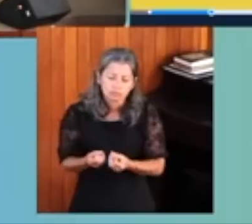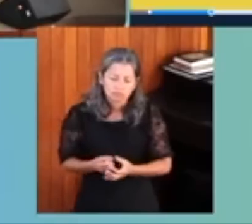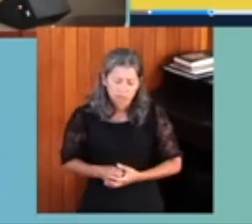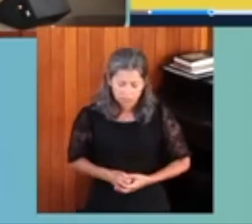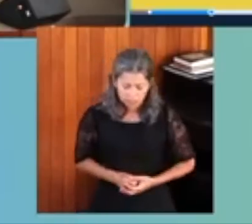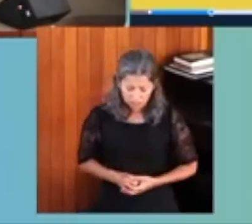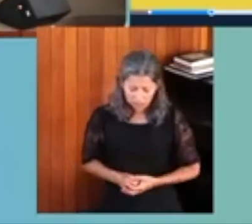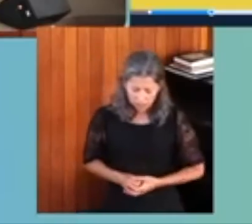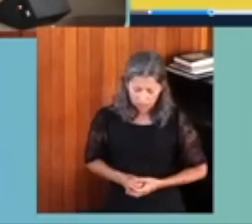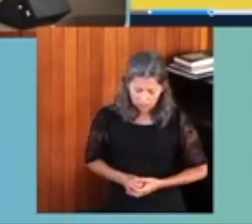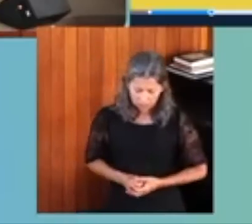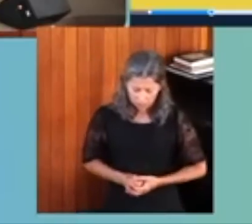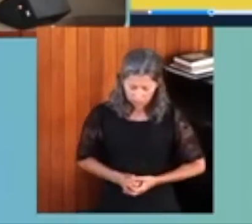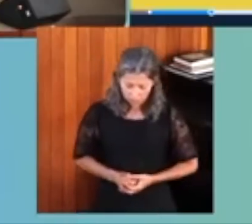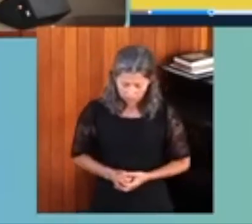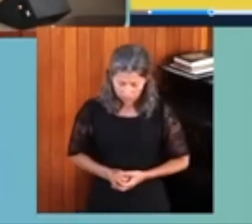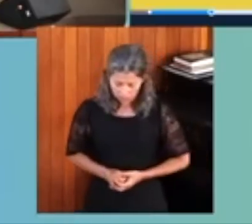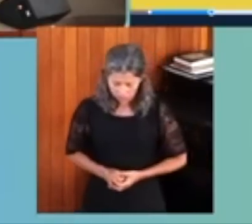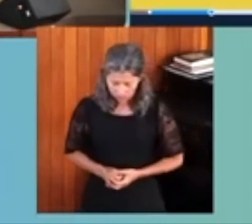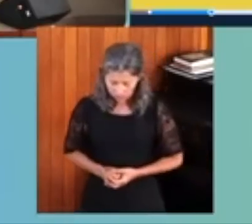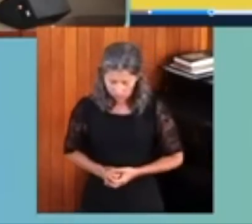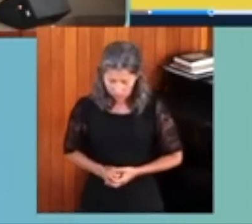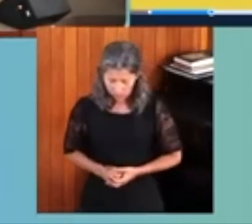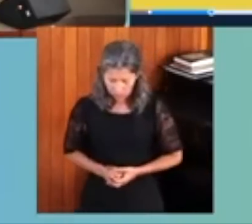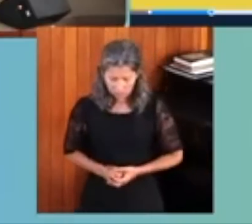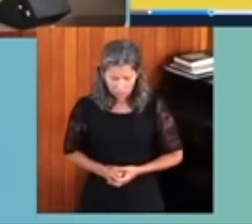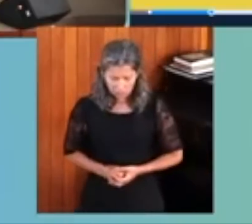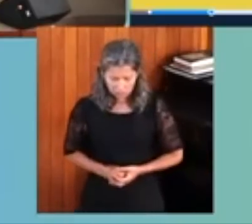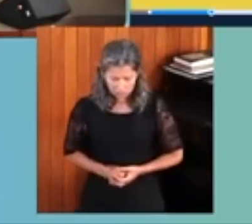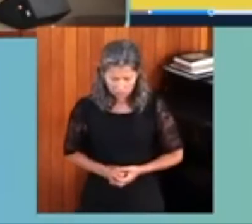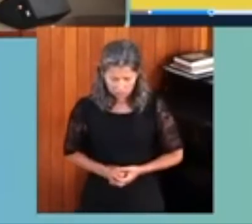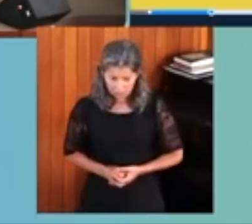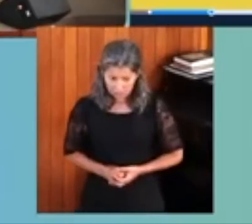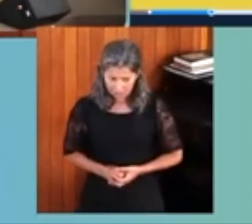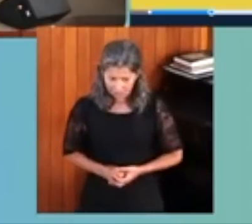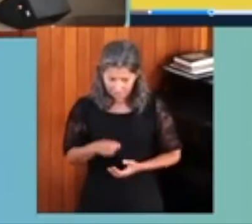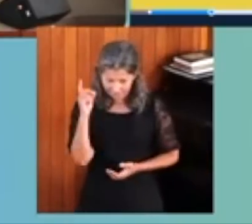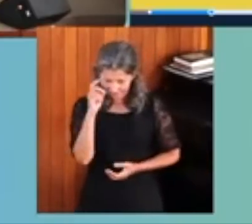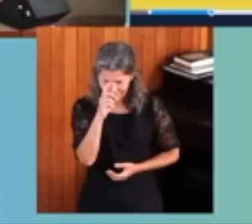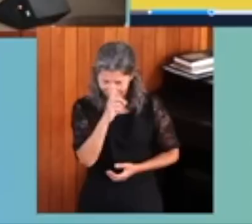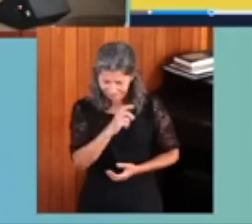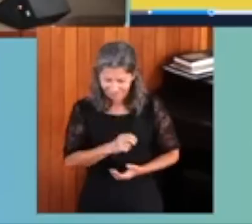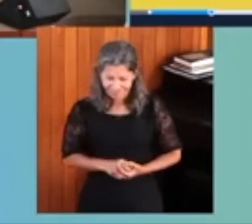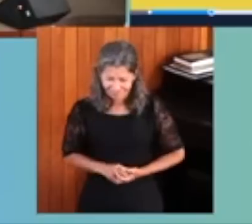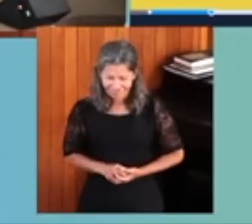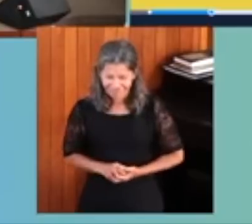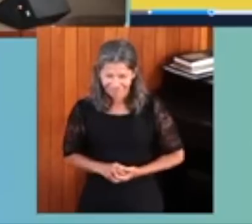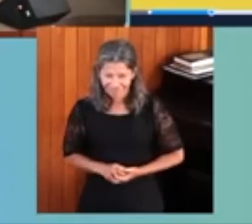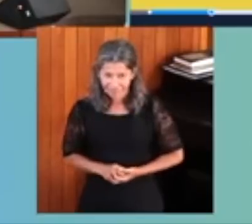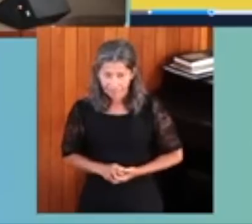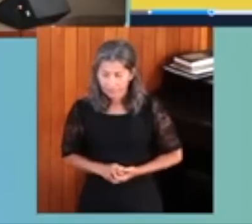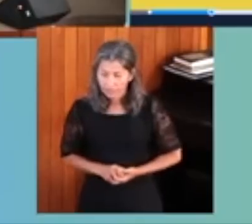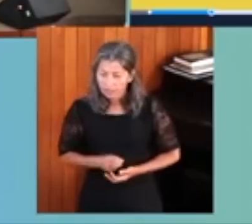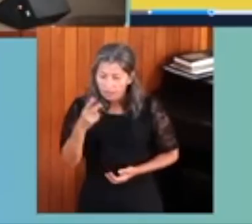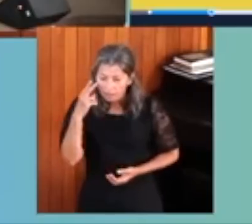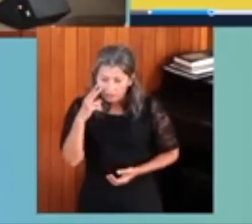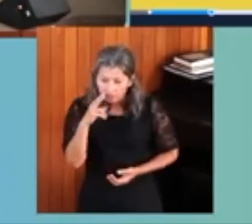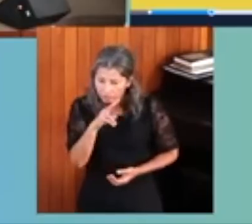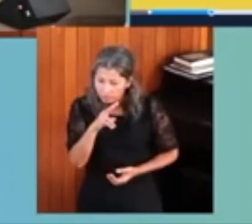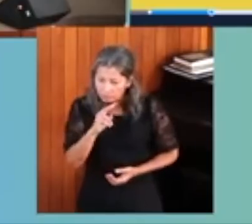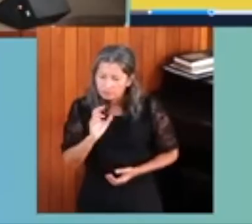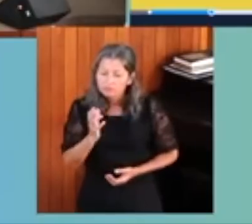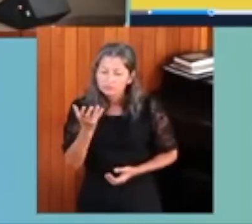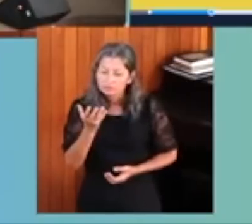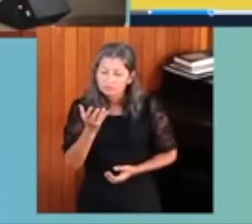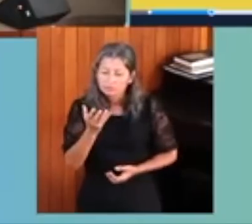aqui o restante para a gente avançar pelo 6º selo. Vi quando o cordeiro quebrou o 6º selo. Houve